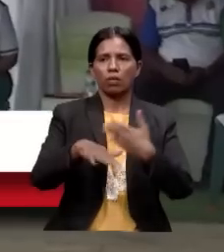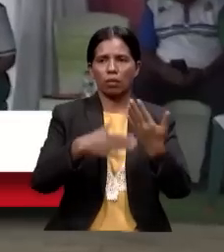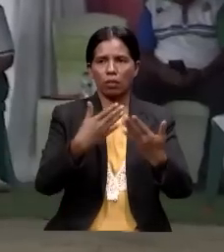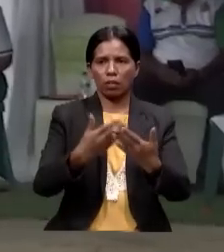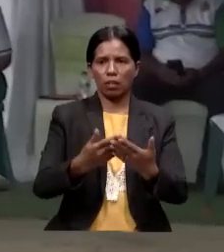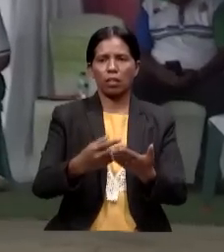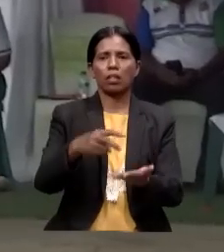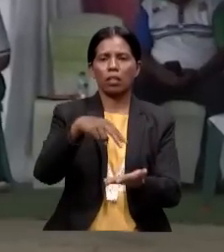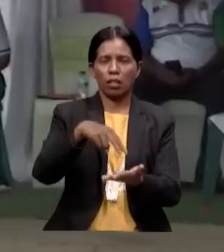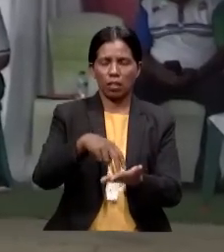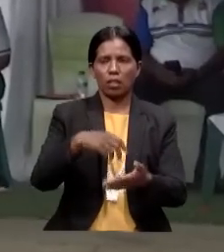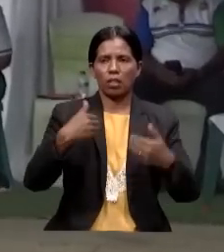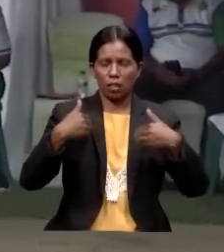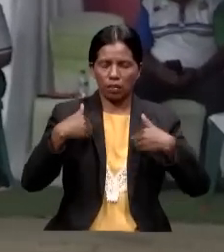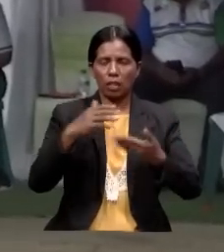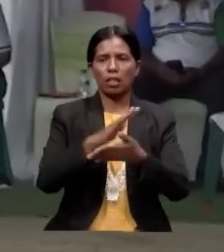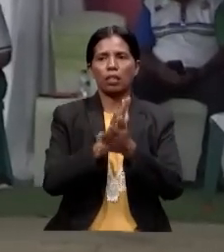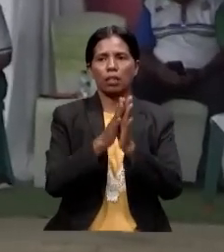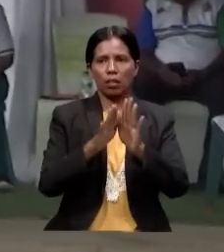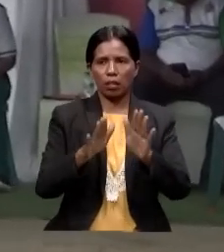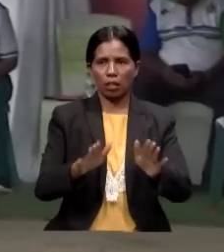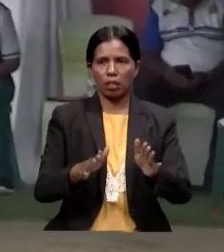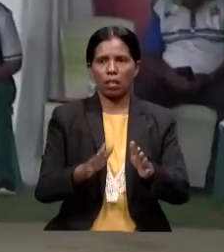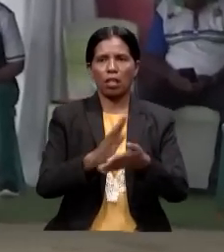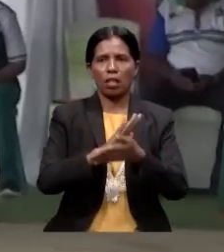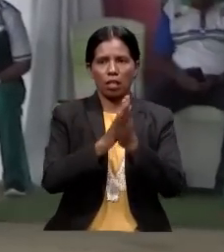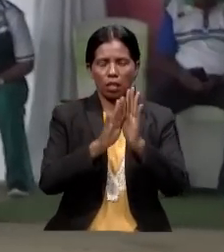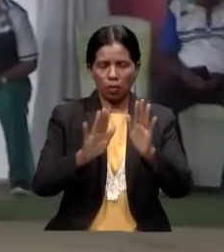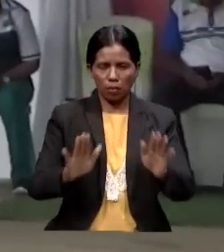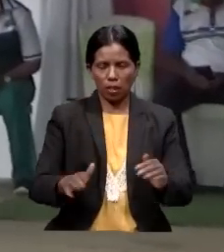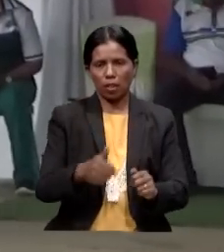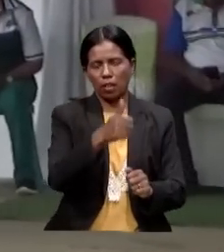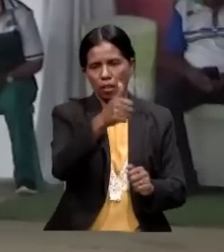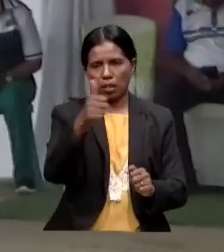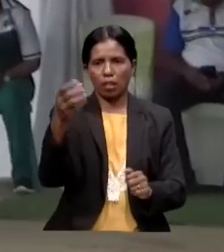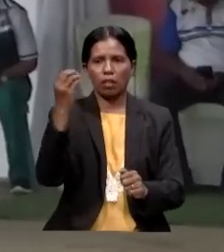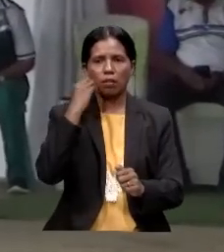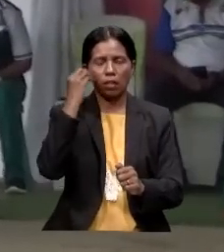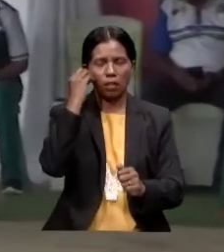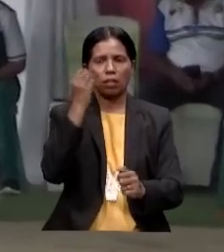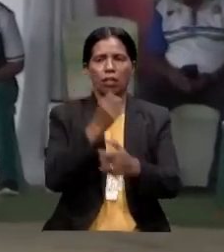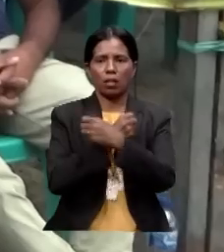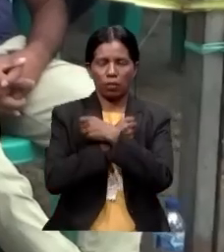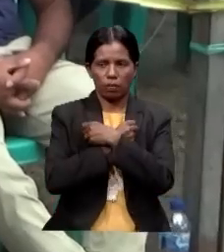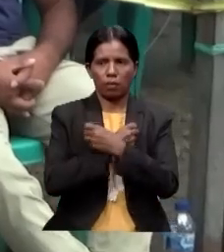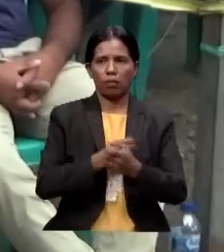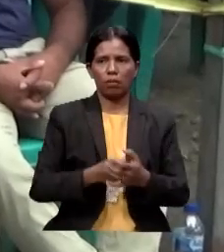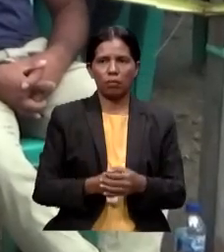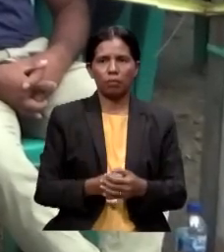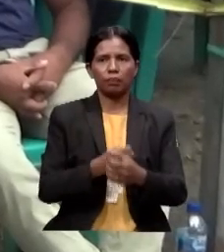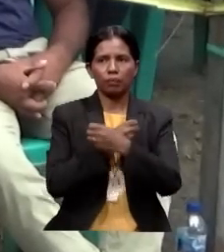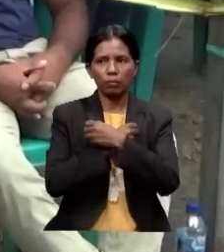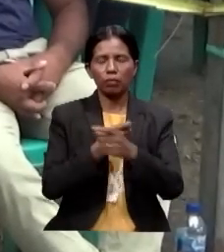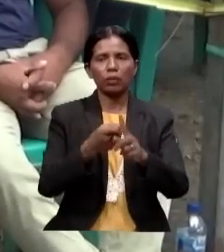kria na fati estabilidade, akmate kiha idida ni uman, adomi malu, Adomi